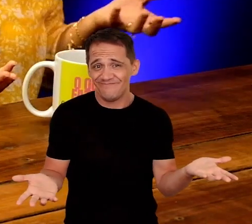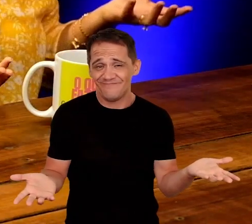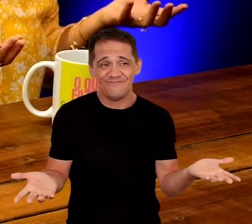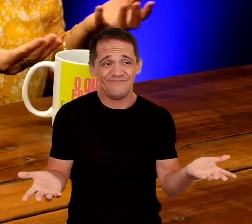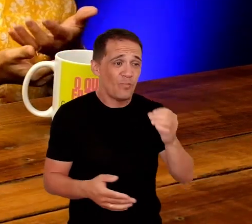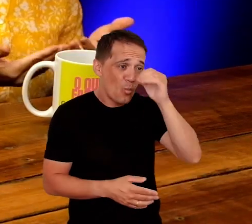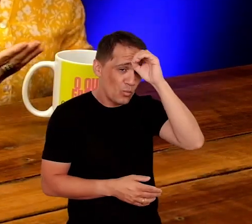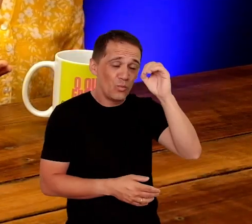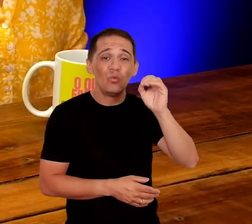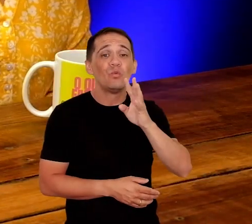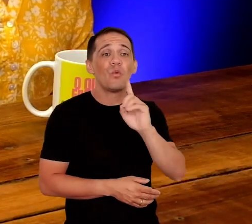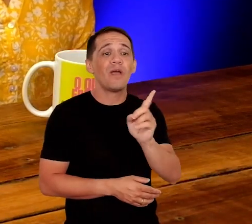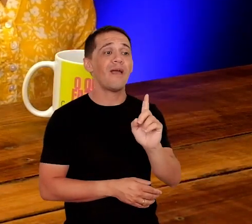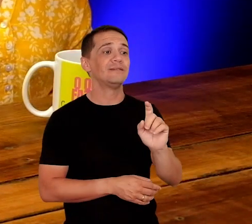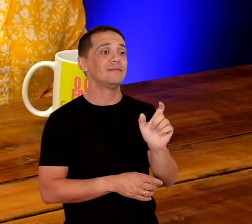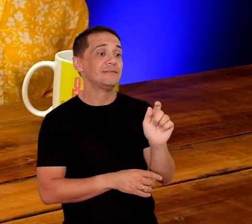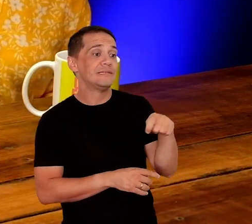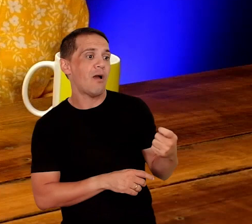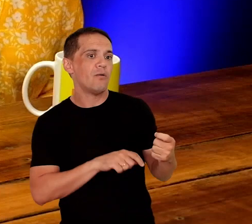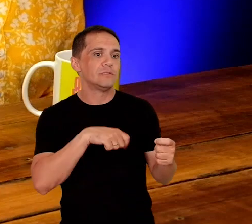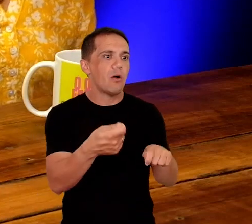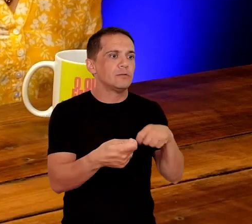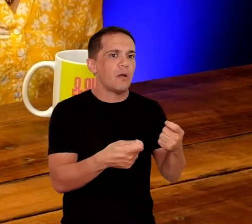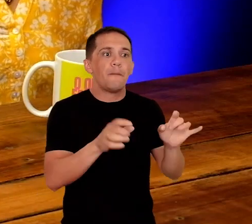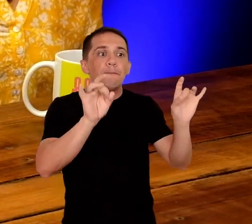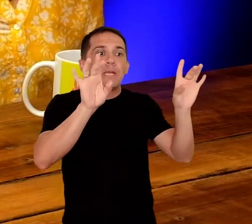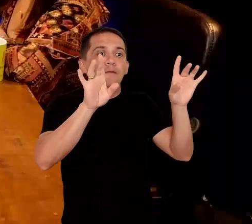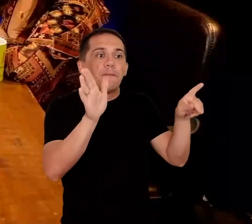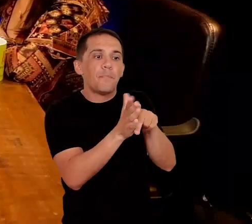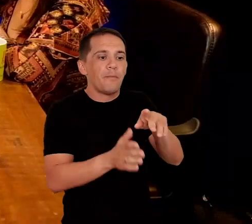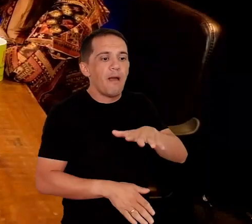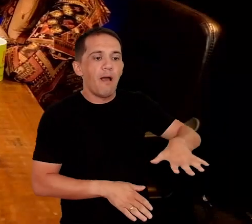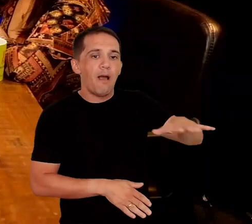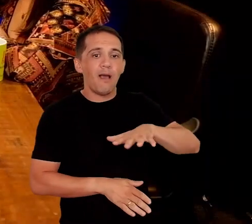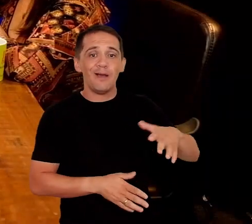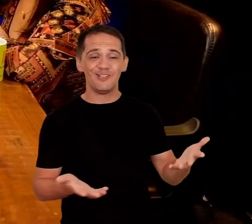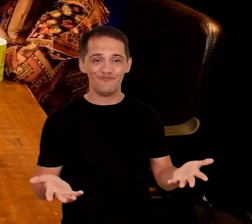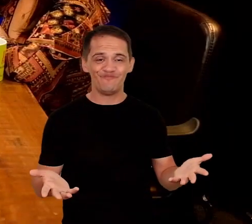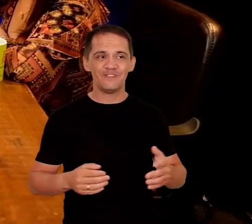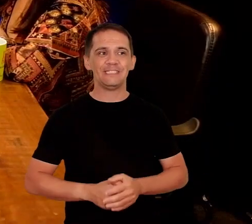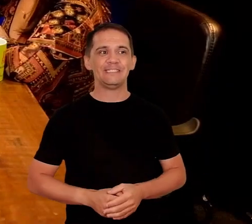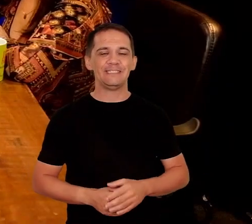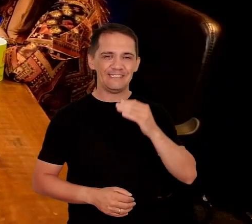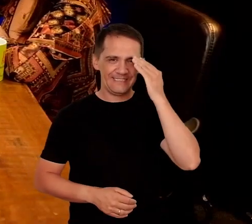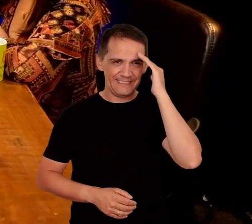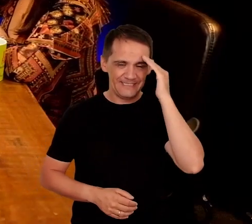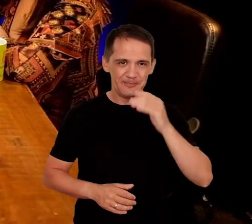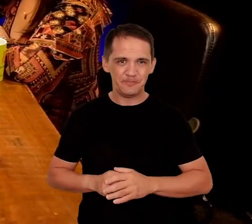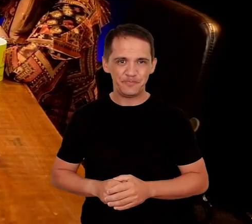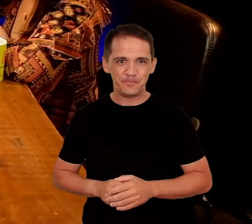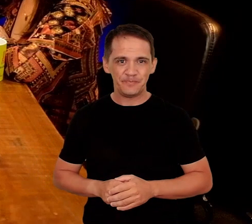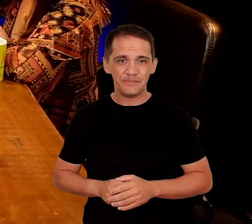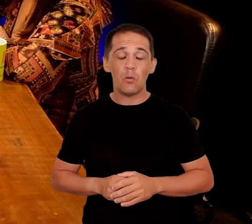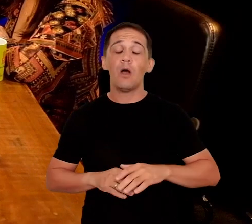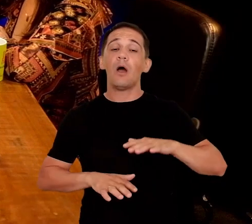que nem a gente, né? Ele acabou de falar, eu também não sei o que significa. Kaizen. É a mesma coisa, eu nem sabia que existia essa